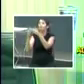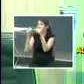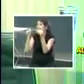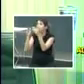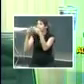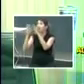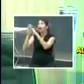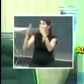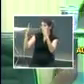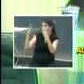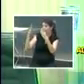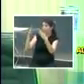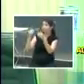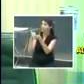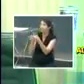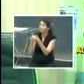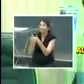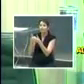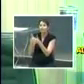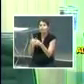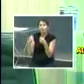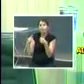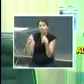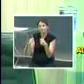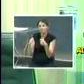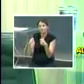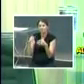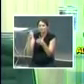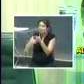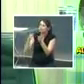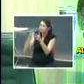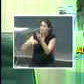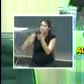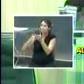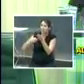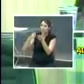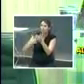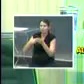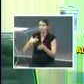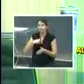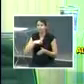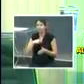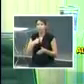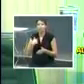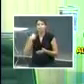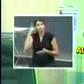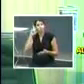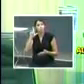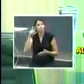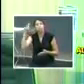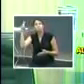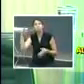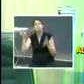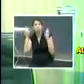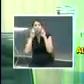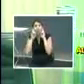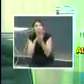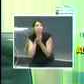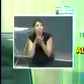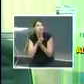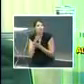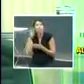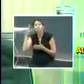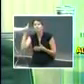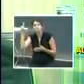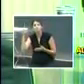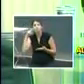Senhor, abre para mim. Aí quanto mais você insiste, parece, só parece que Deus não te ouve, que Deus não está te ouvindo. Mas eu vim